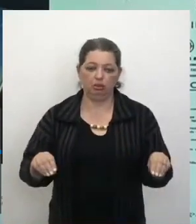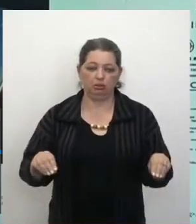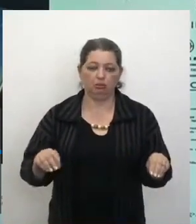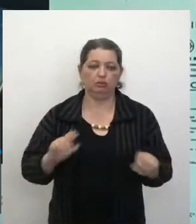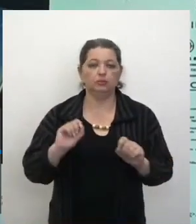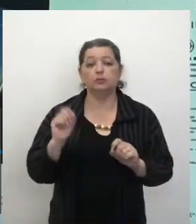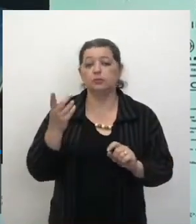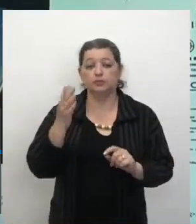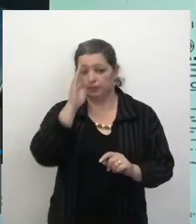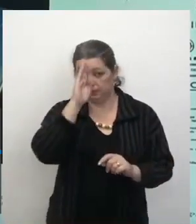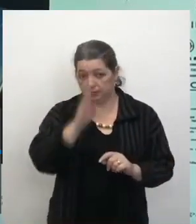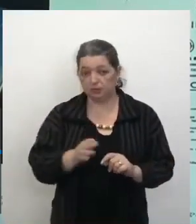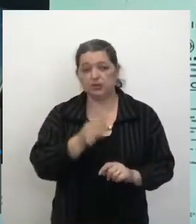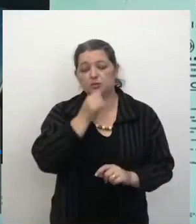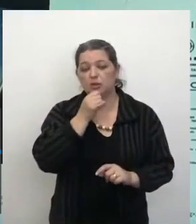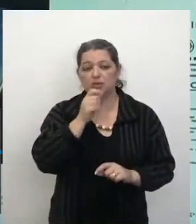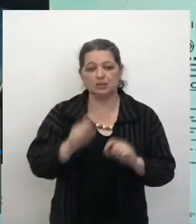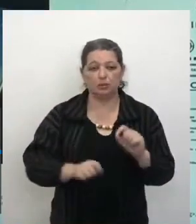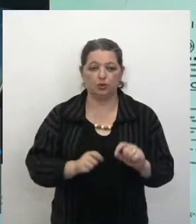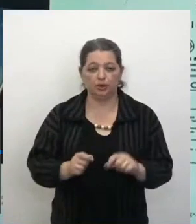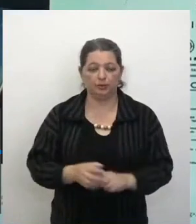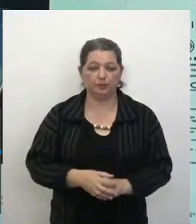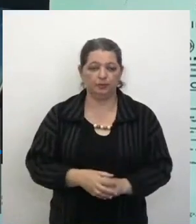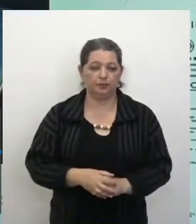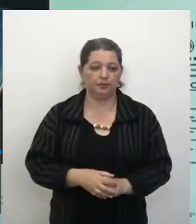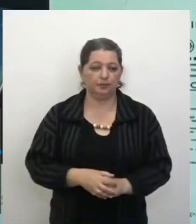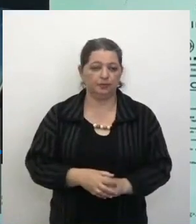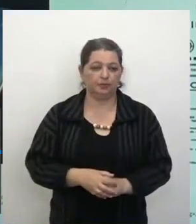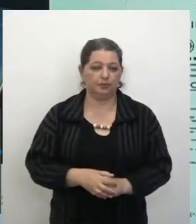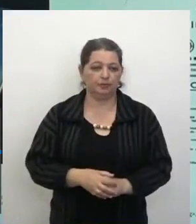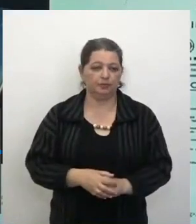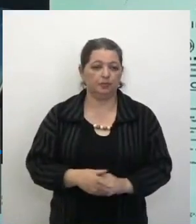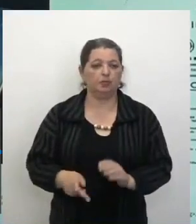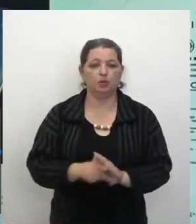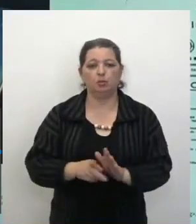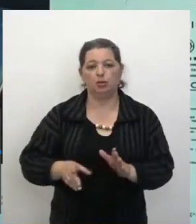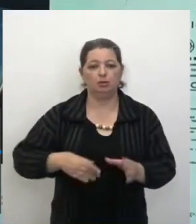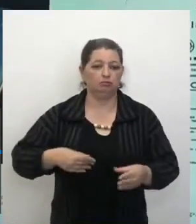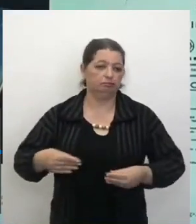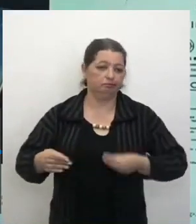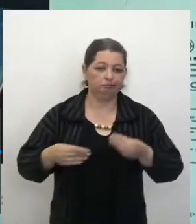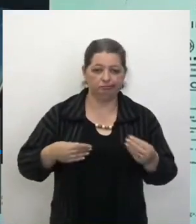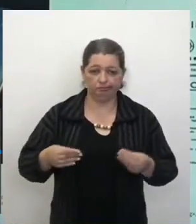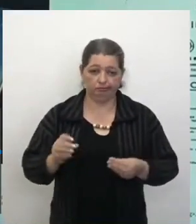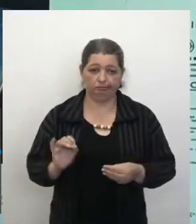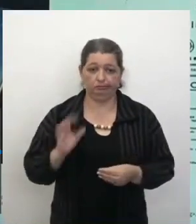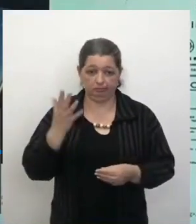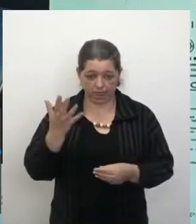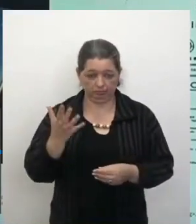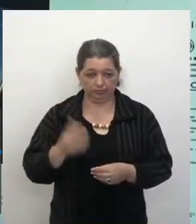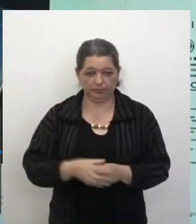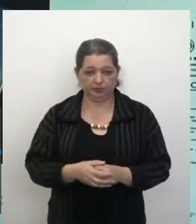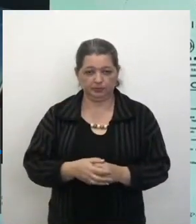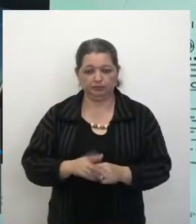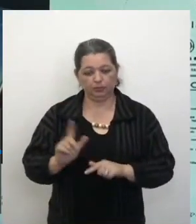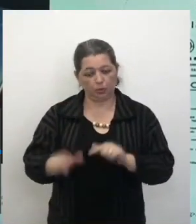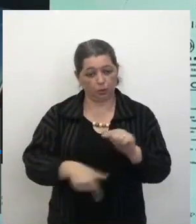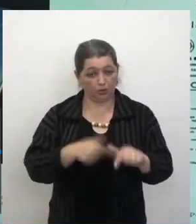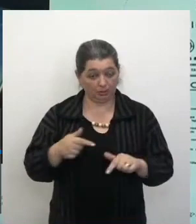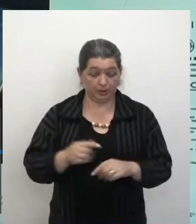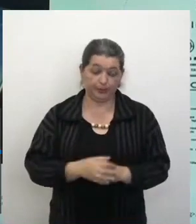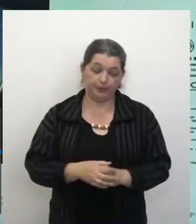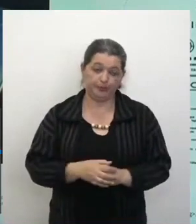das principais são os principais exemplos que a gente tem isso é a flexibilização que ocorre na questão do trabalho